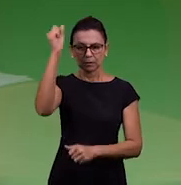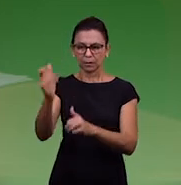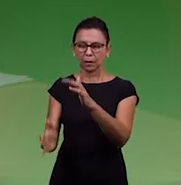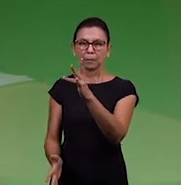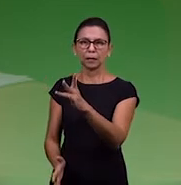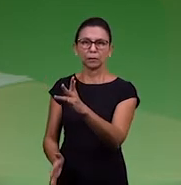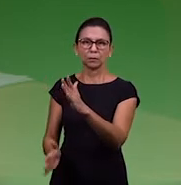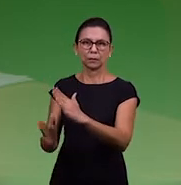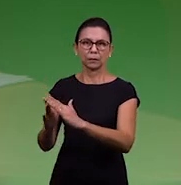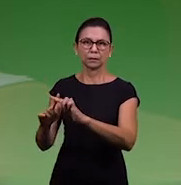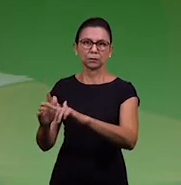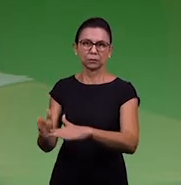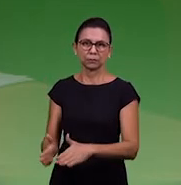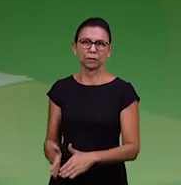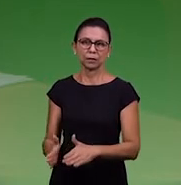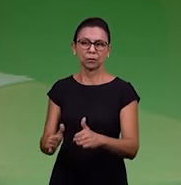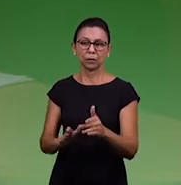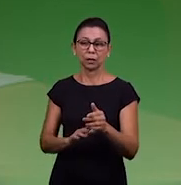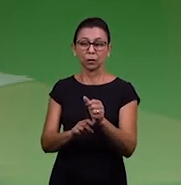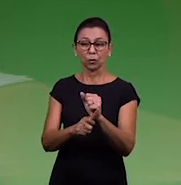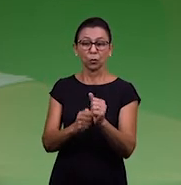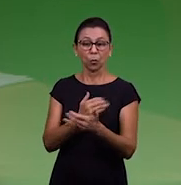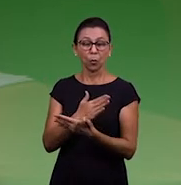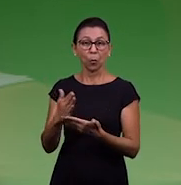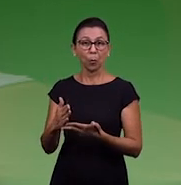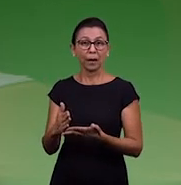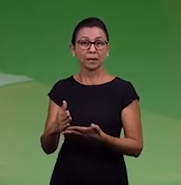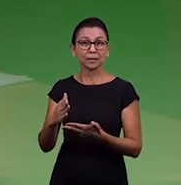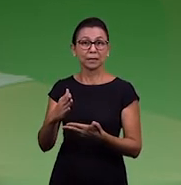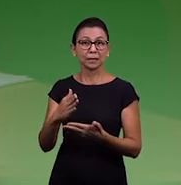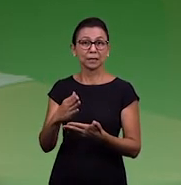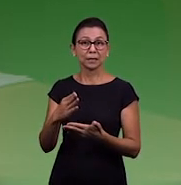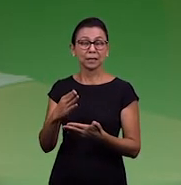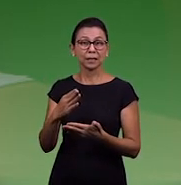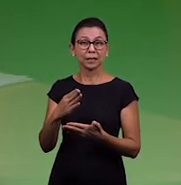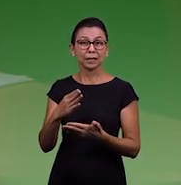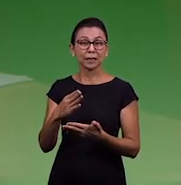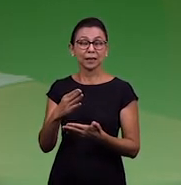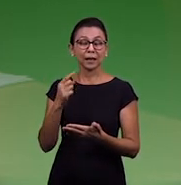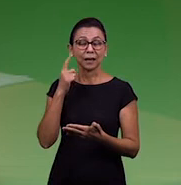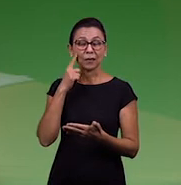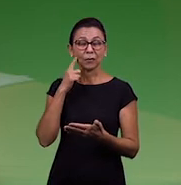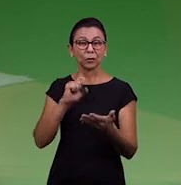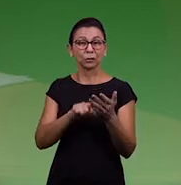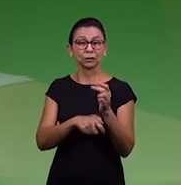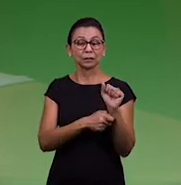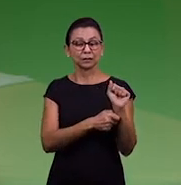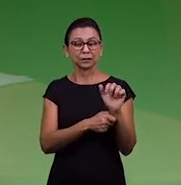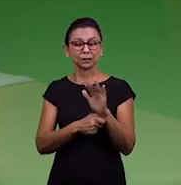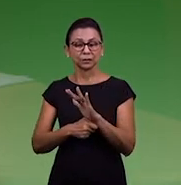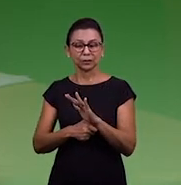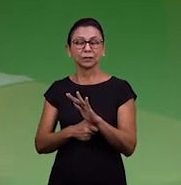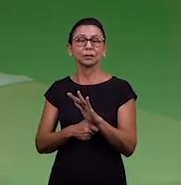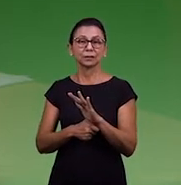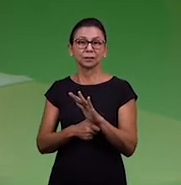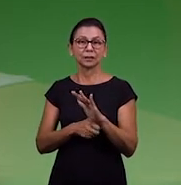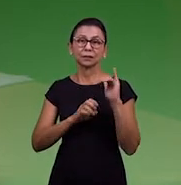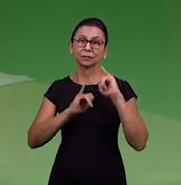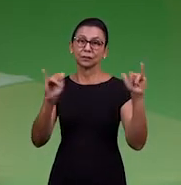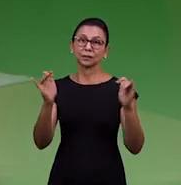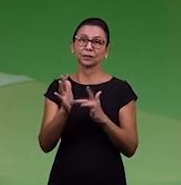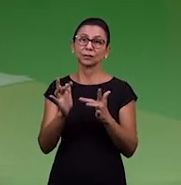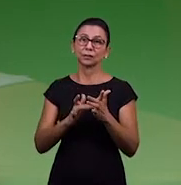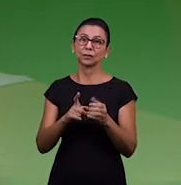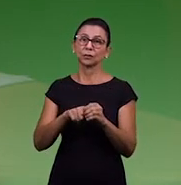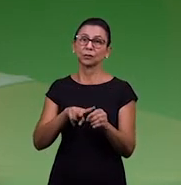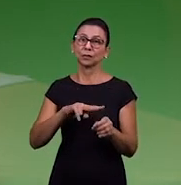igreja agora, ela entra no segredo de Deus, entra nos mistérios de Deus e agora ela anuncia que Jesus está vivo. E nós